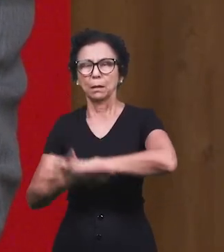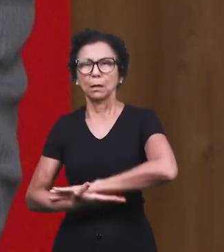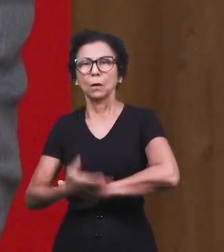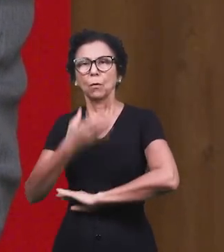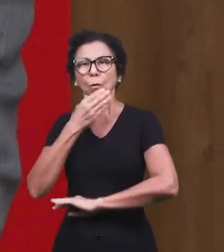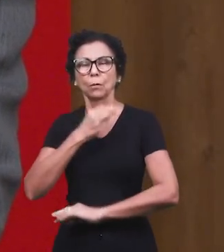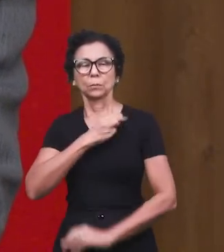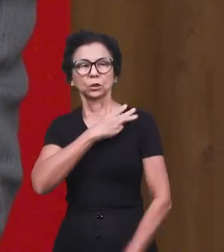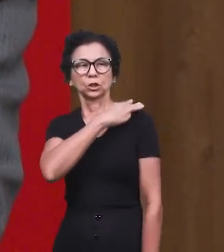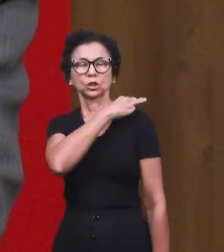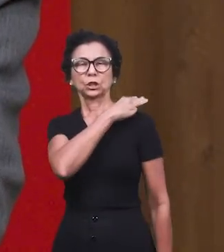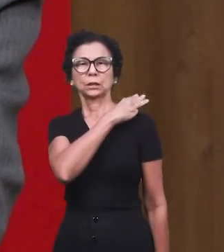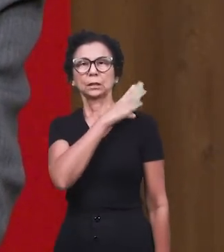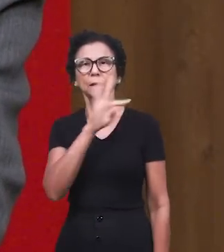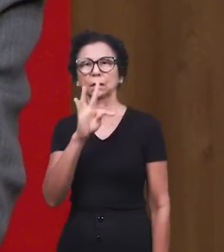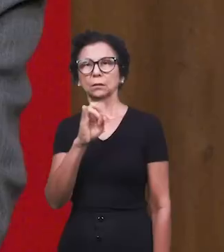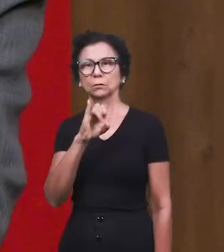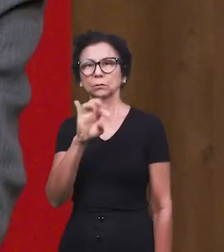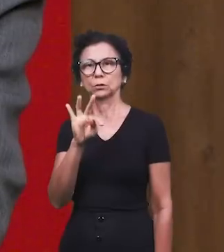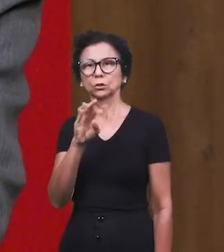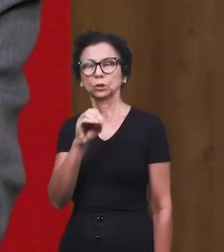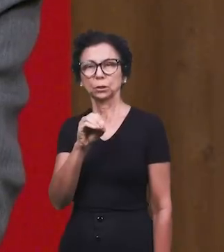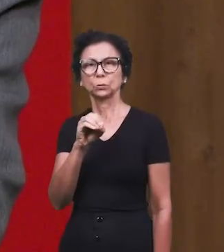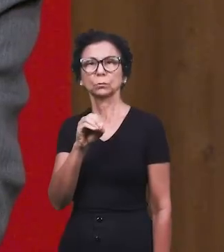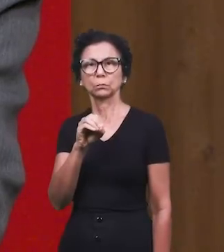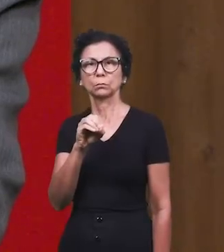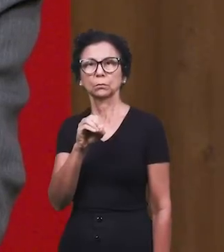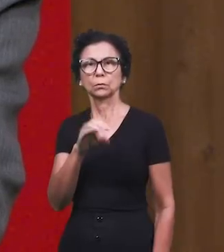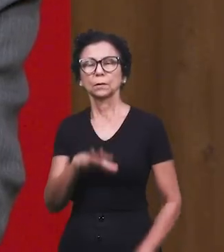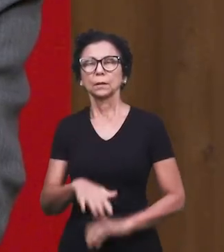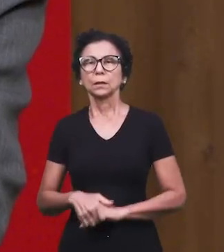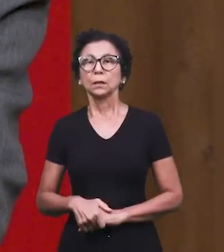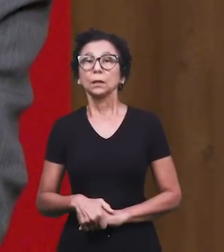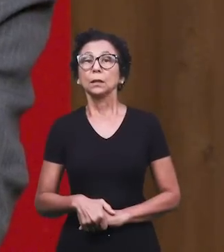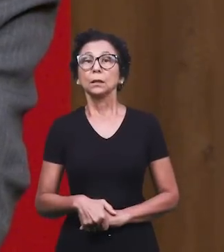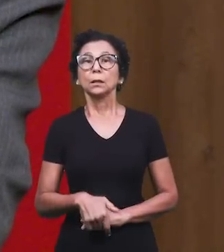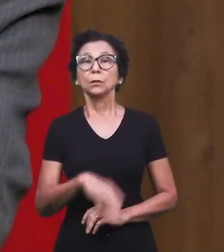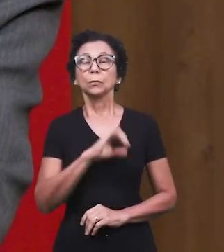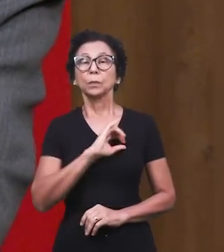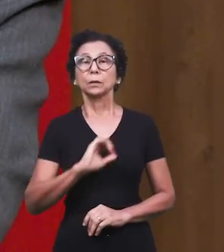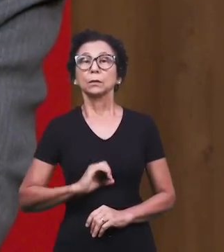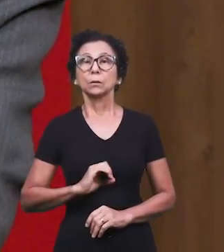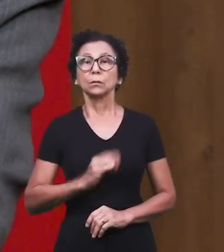Tito, e o imperador era o pai dele. Uhum. Então,